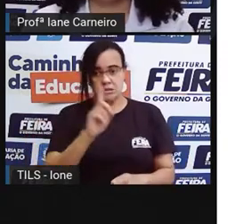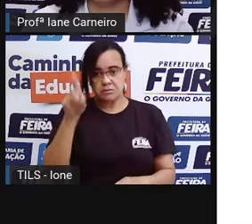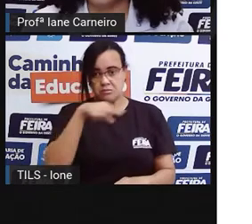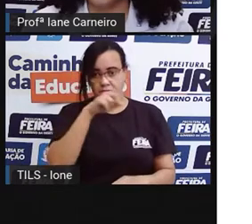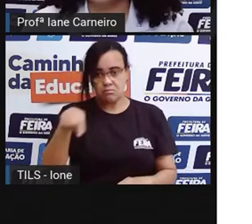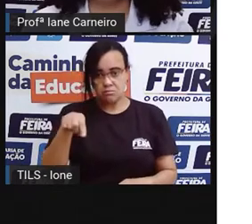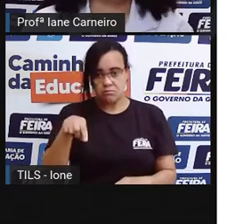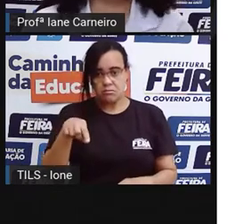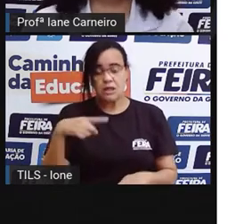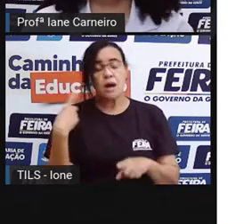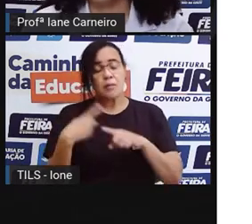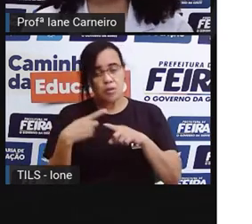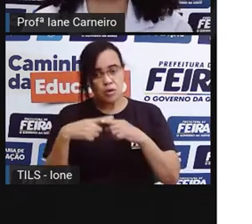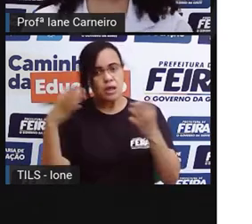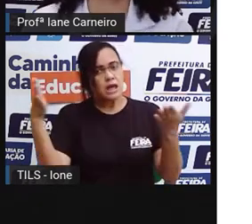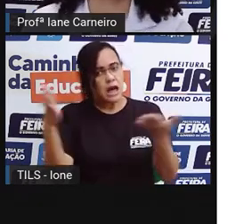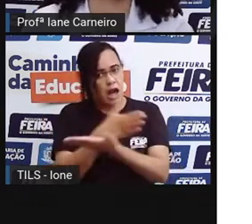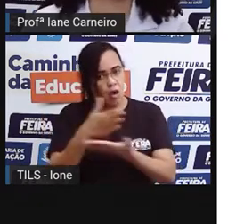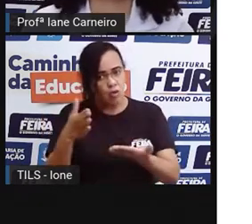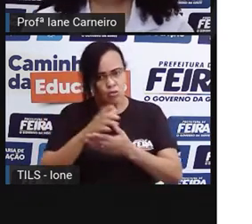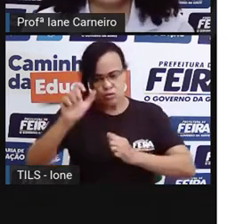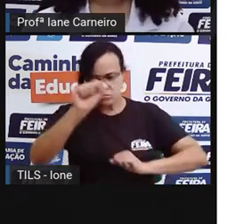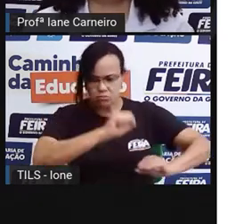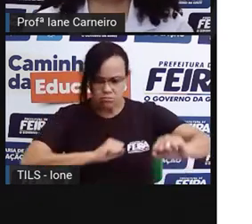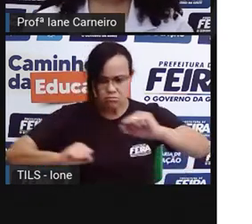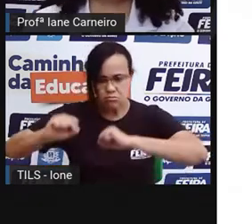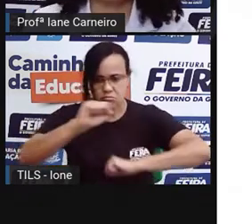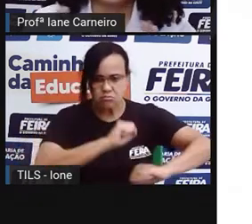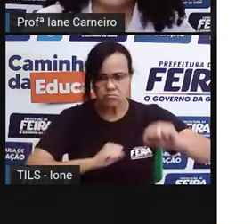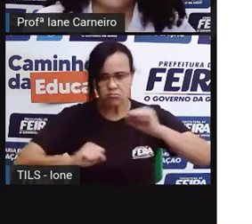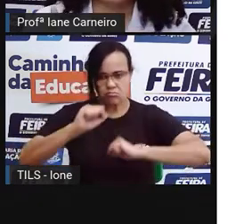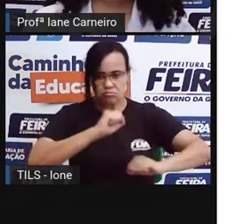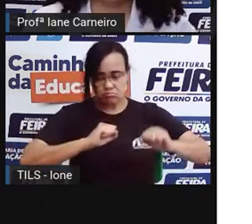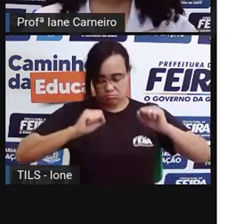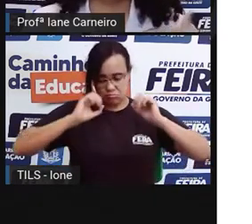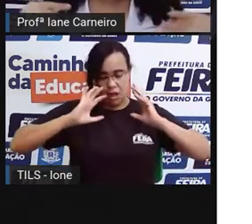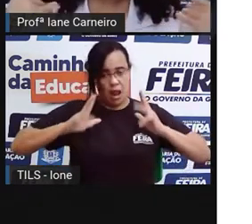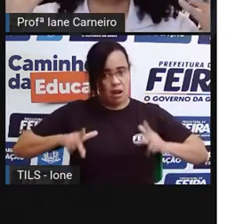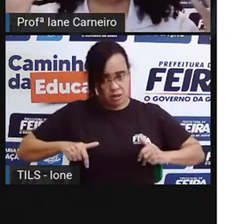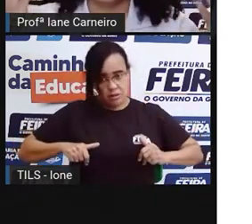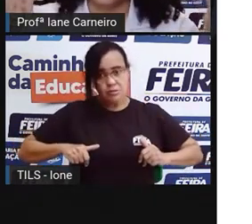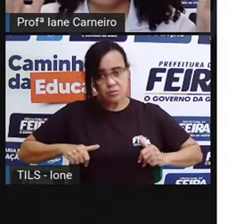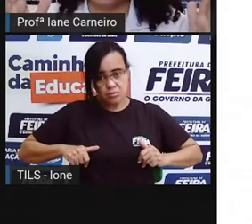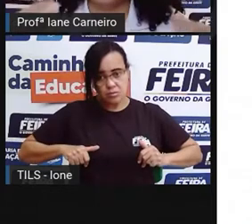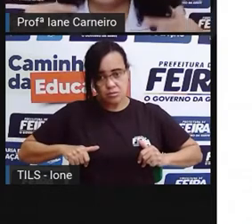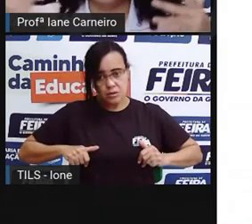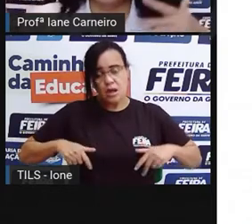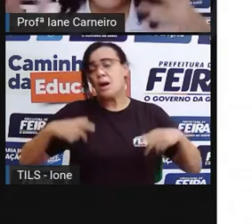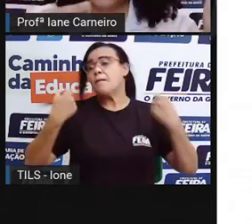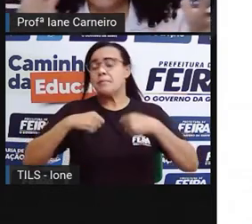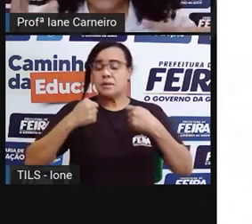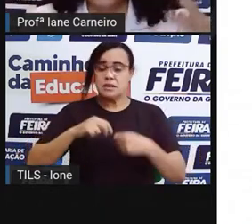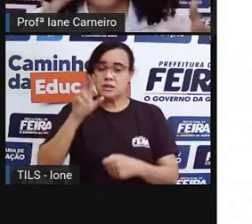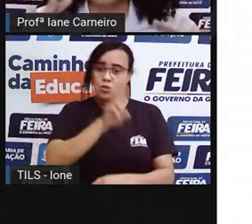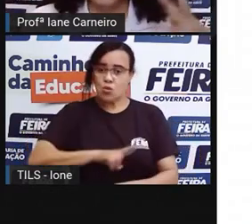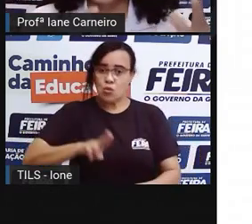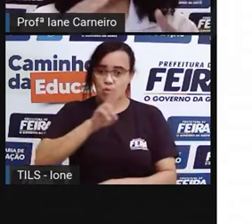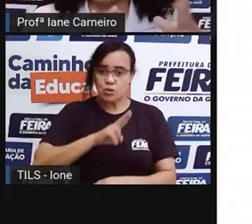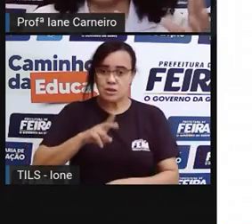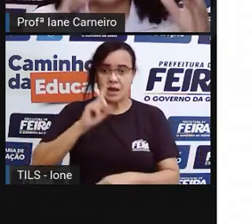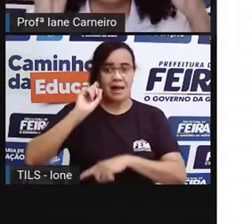tem o um cheiro forte. A gente não pode reutilizar. Elas têm que ser descartadas e aí no processo lá,